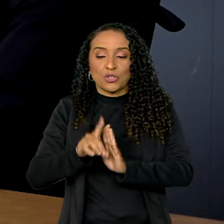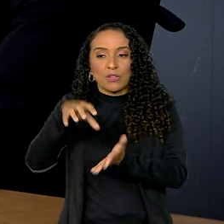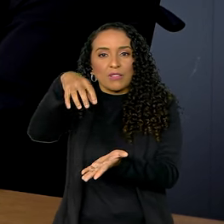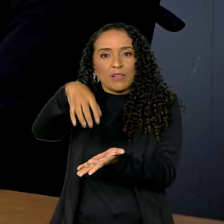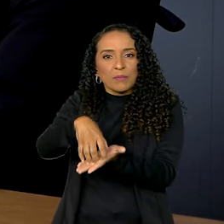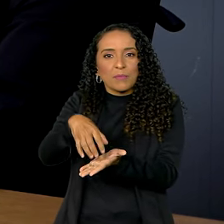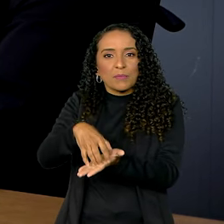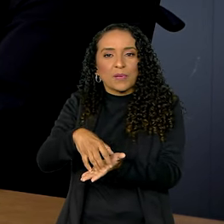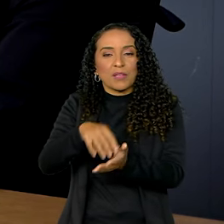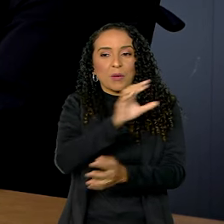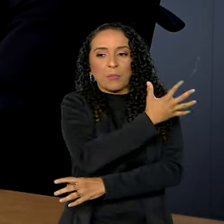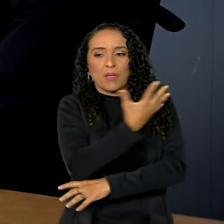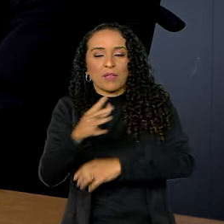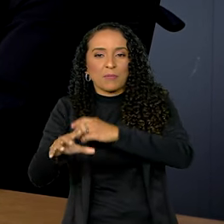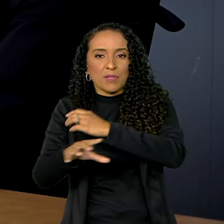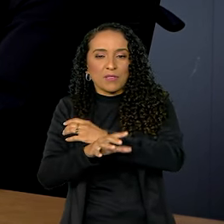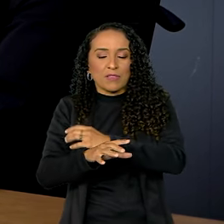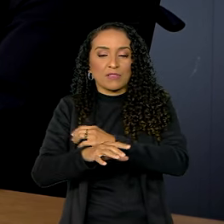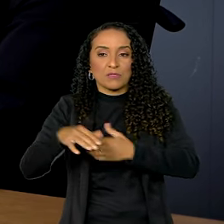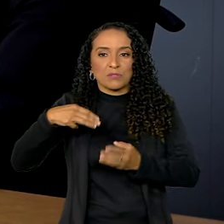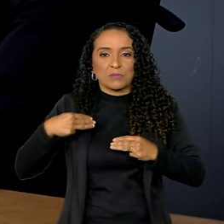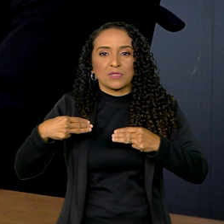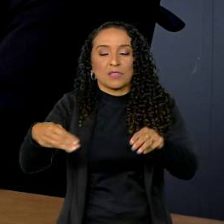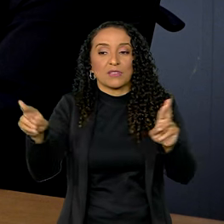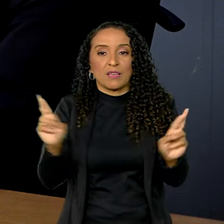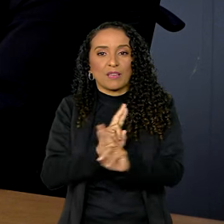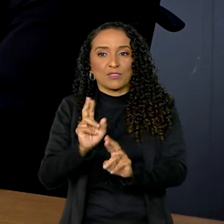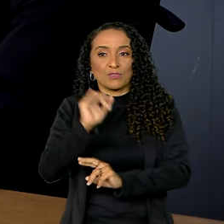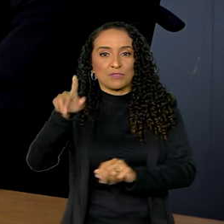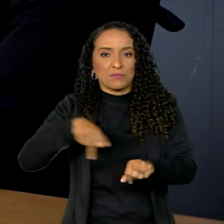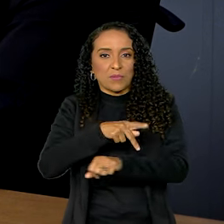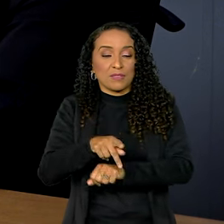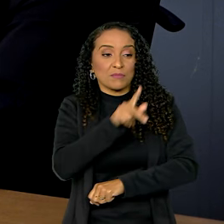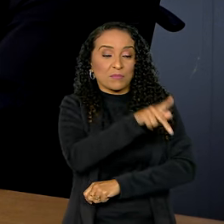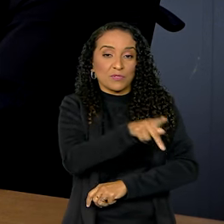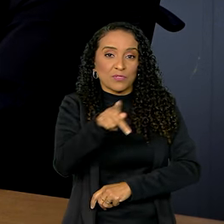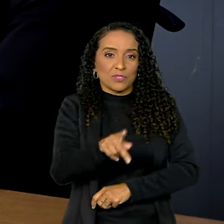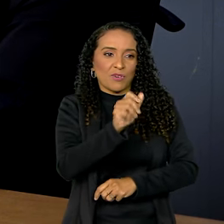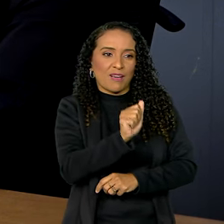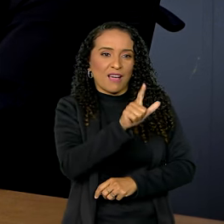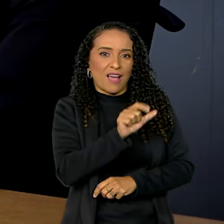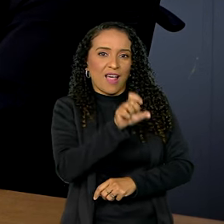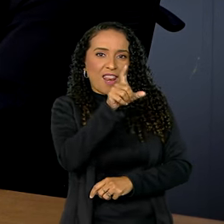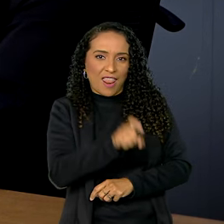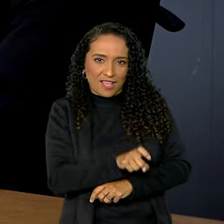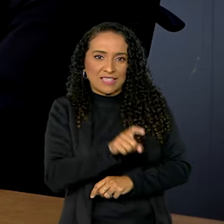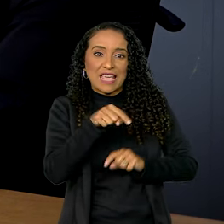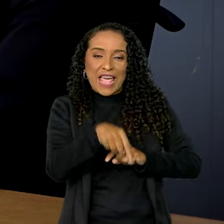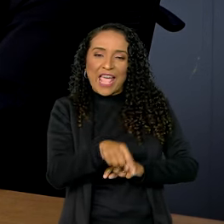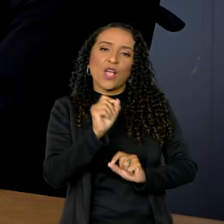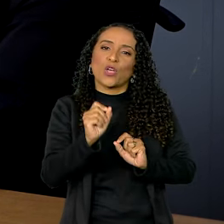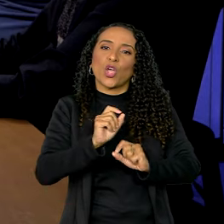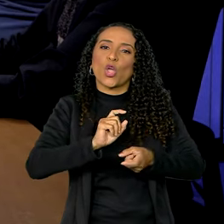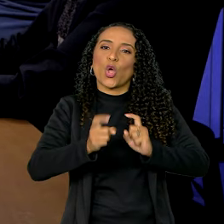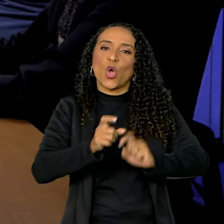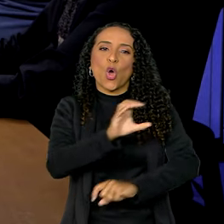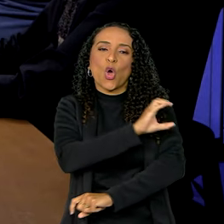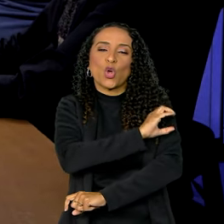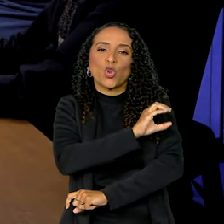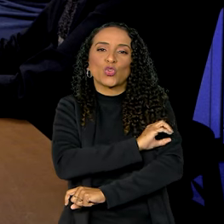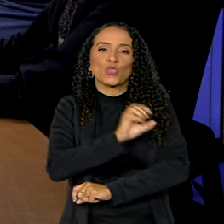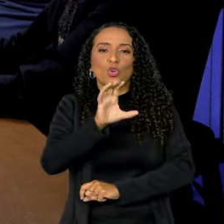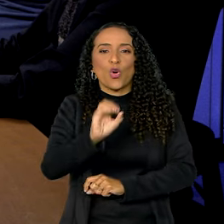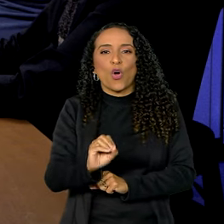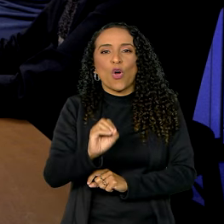do departamento de Meio Ambiente do ministério das relações exteriores e o professor Alex Turra que é um dos coordenadores